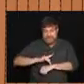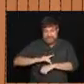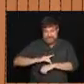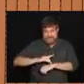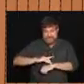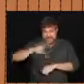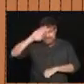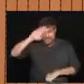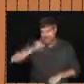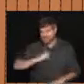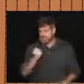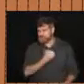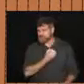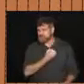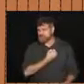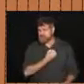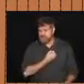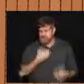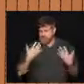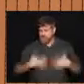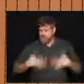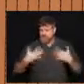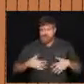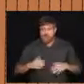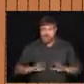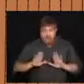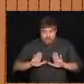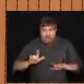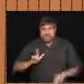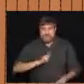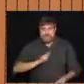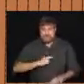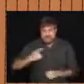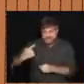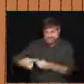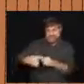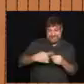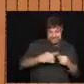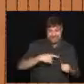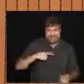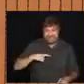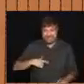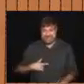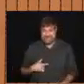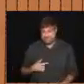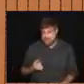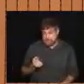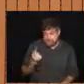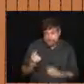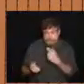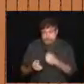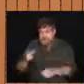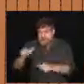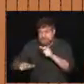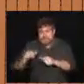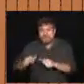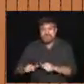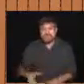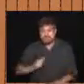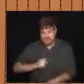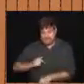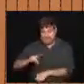Tivemos um número expressivo de casos, mas teve cidades que teve muito menos casos e muito